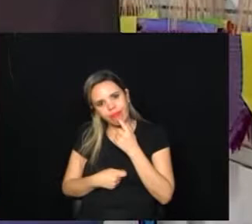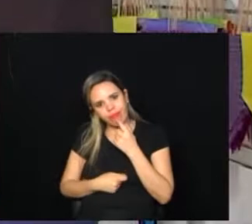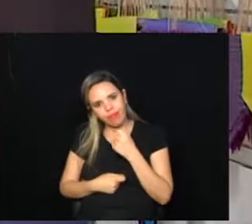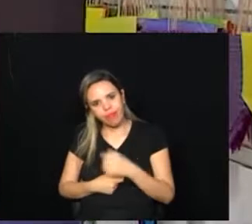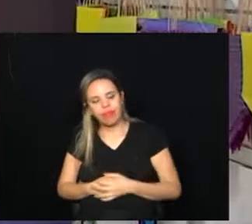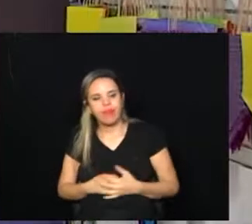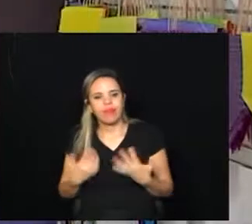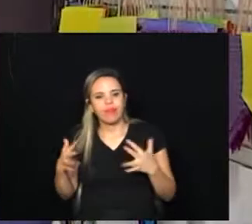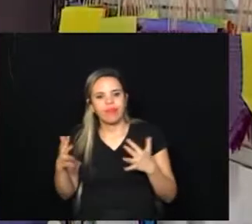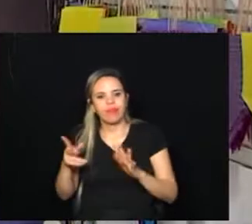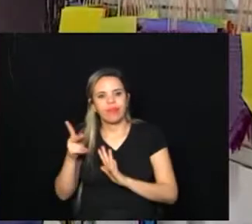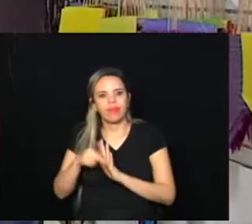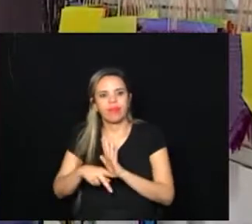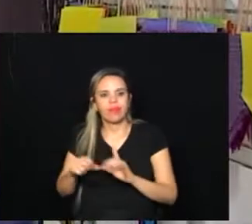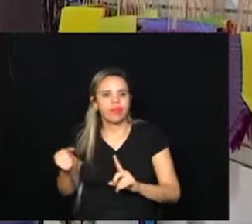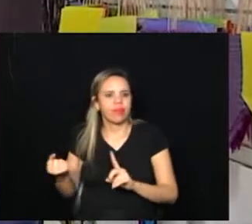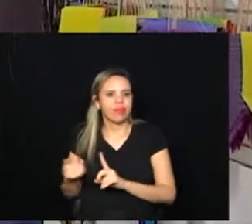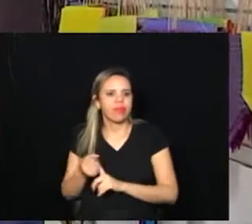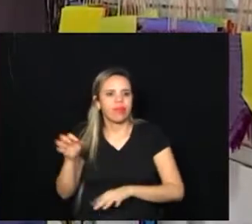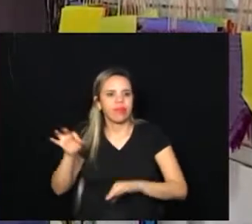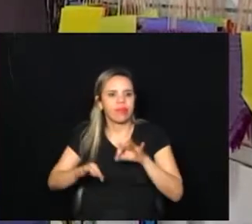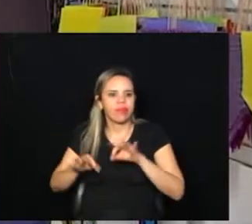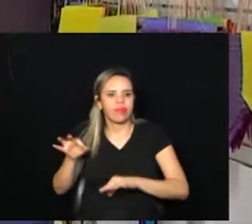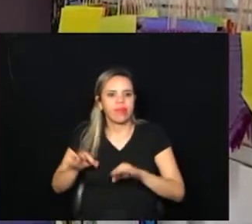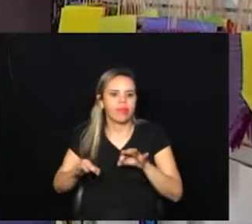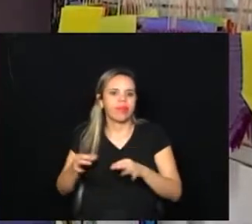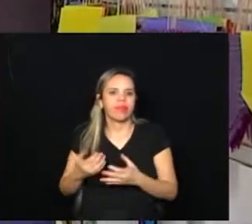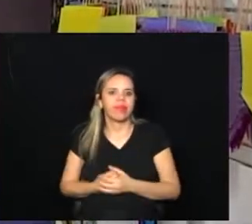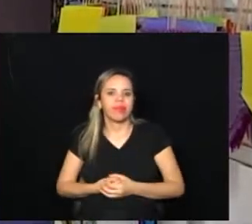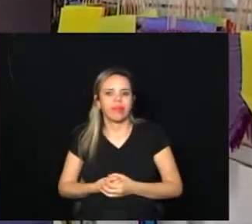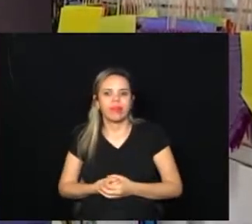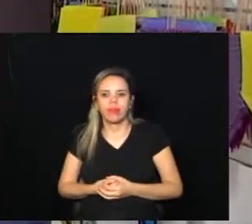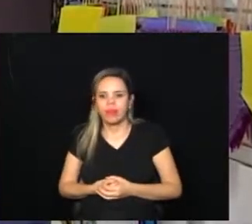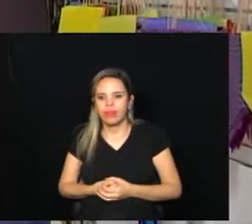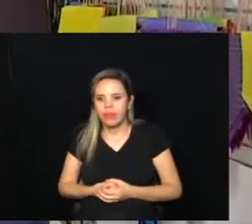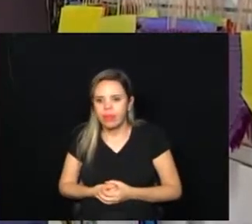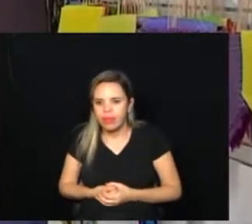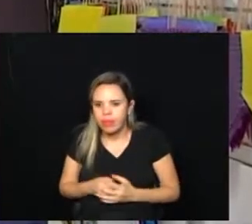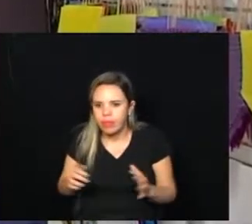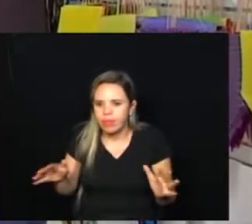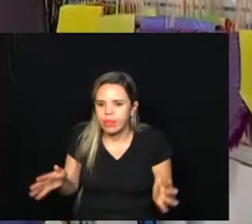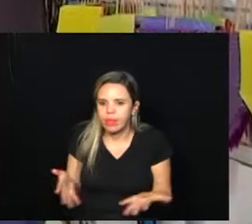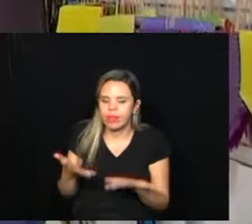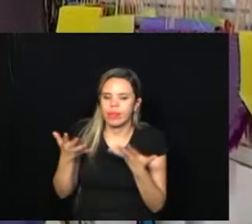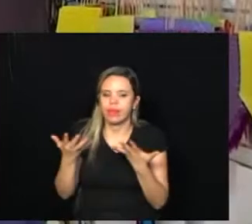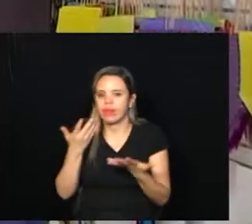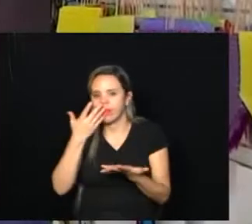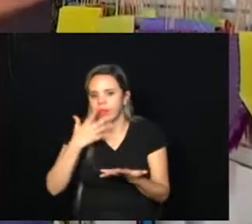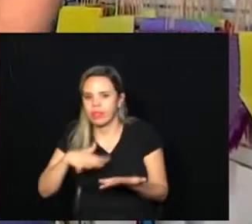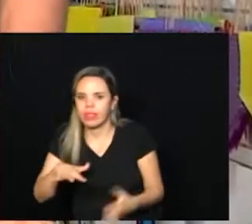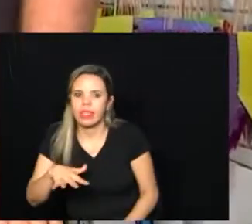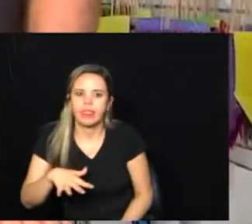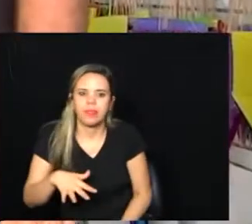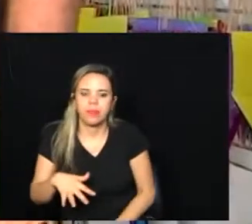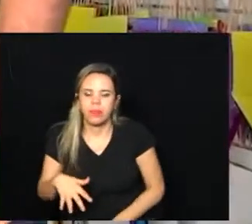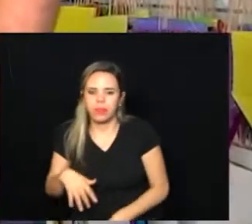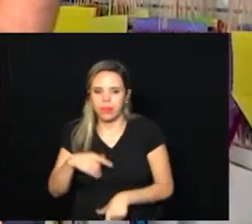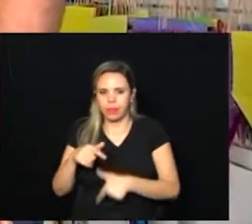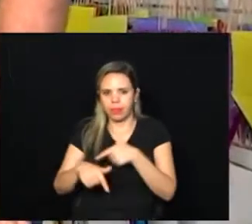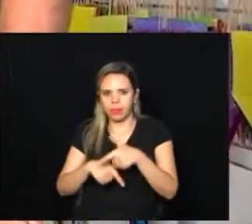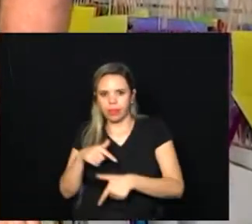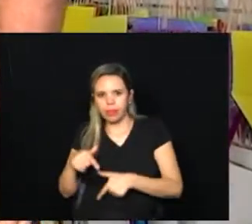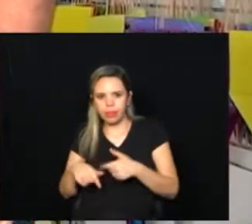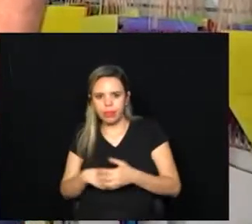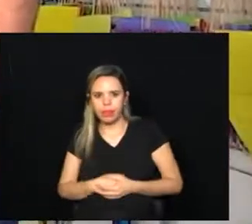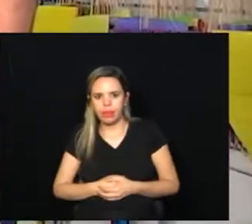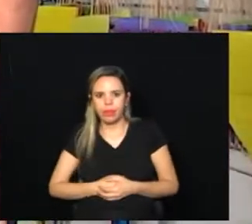isso aí, parabéns pelo projeto social, pela oficina também, não é? Certo. Que acaba estimulando a criançada a trabalhar,